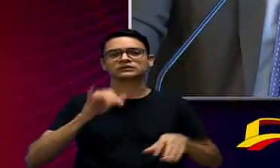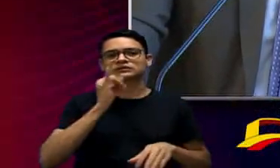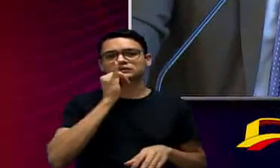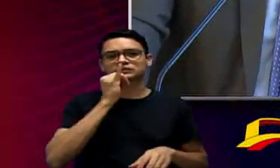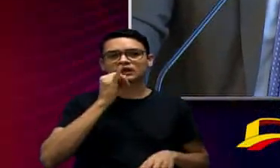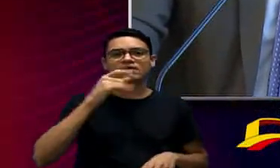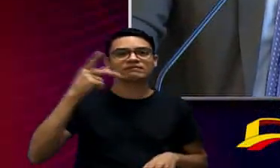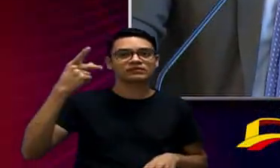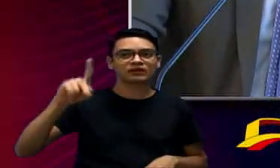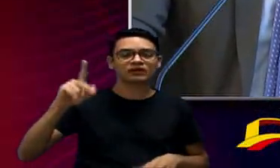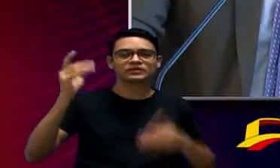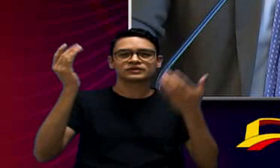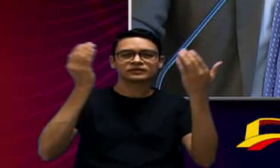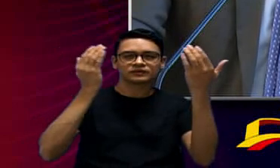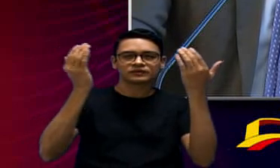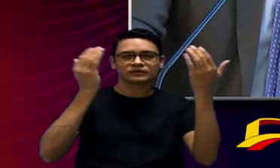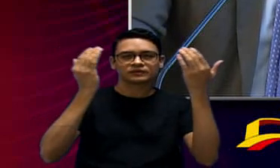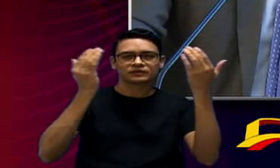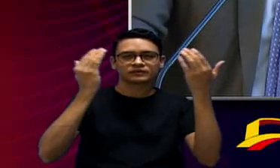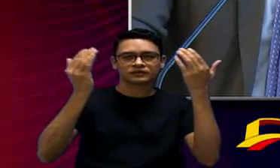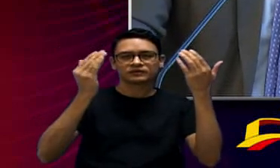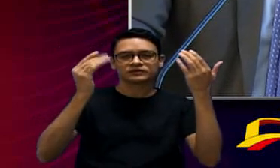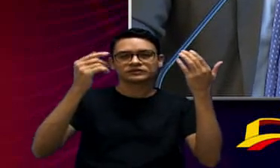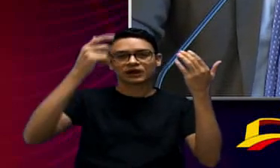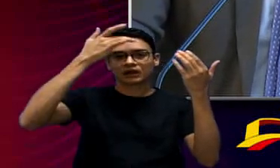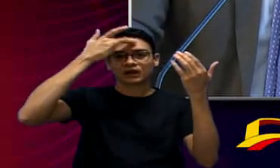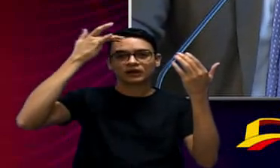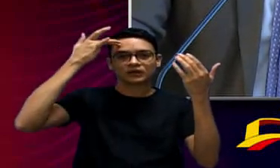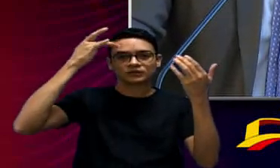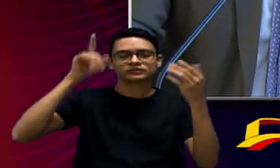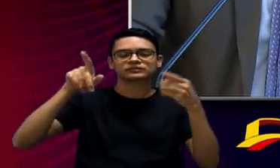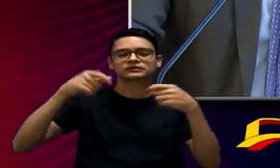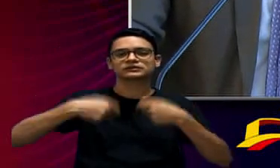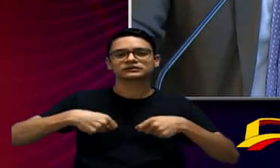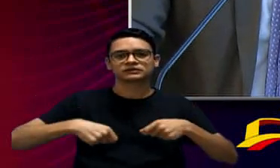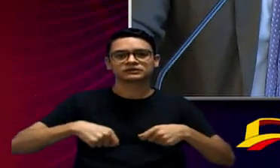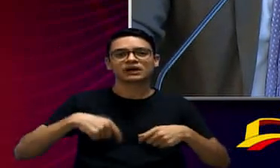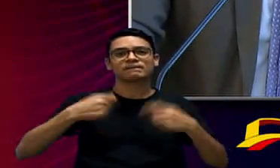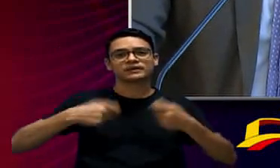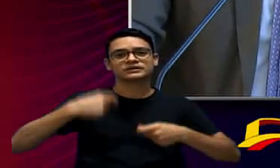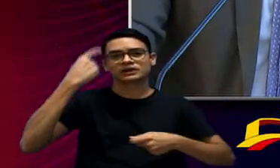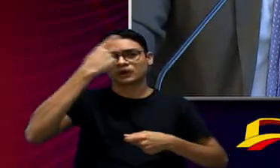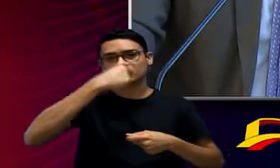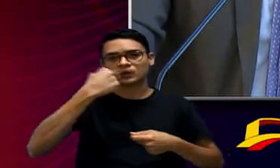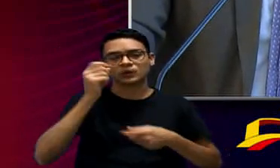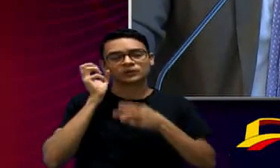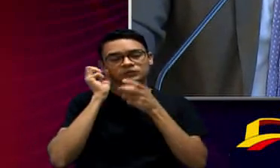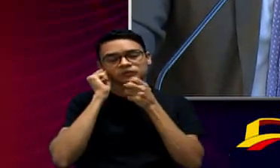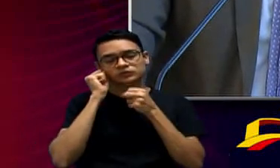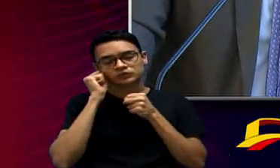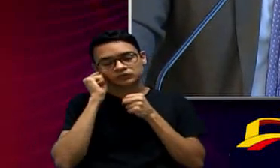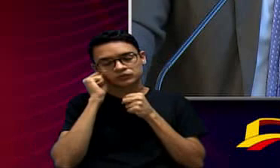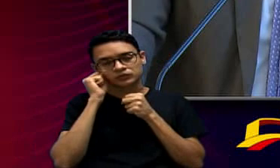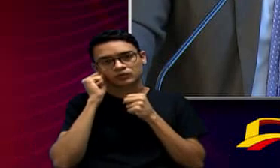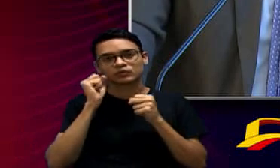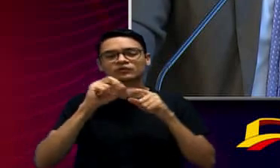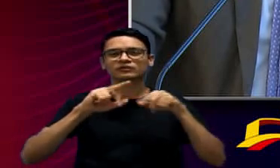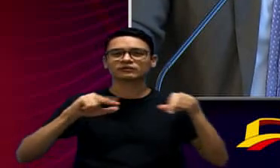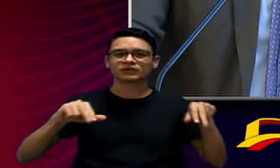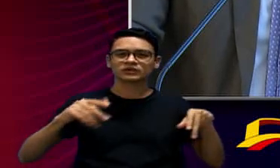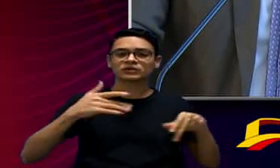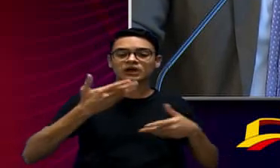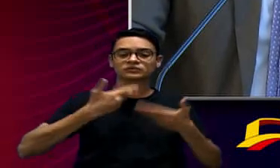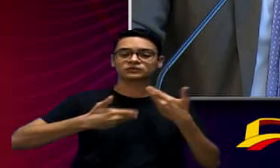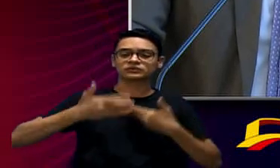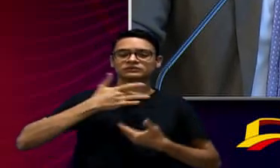situação psicológica e física preservada. Tem que ter horas de sono, tem que ter aí um cuidado, né, em relação à saúde. Então, eu vejo